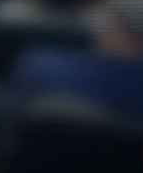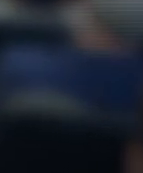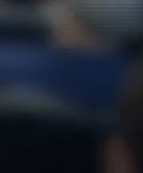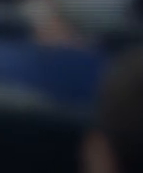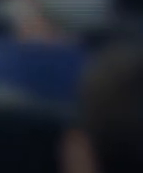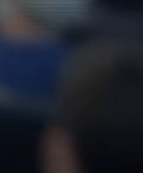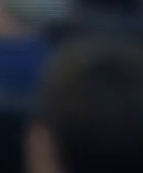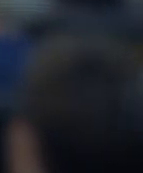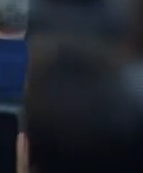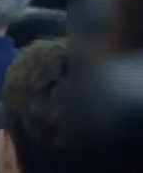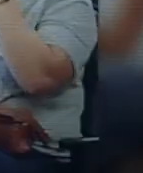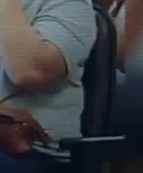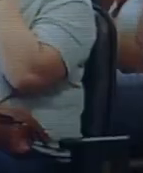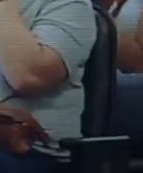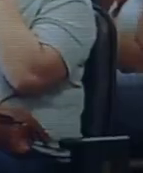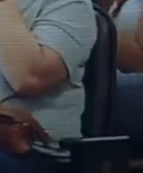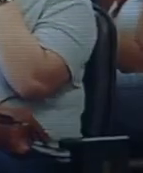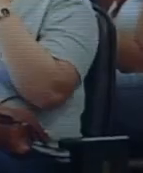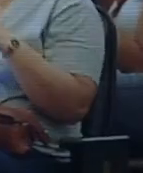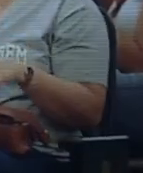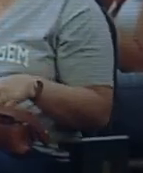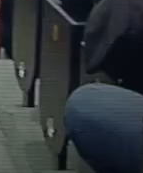E aí